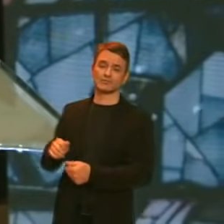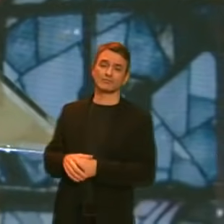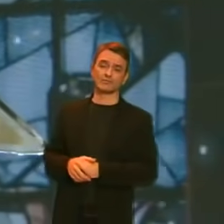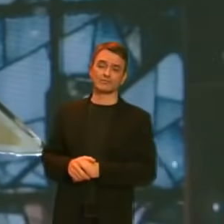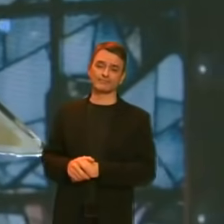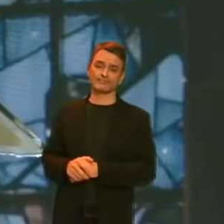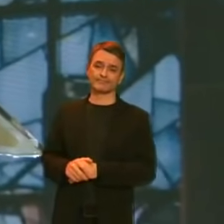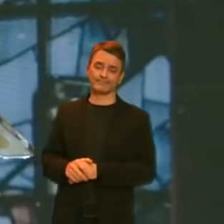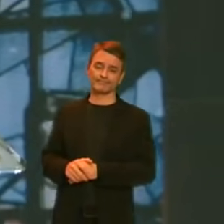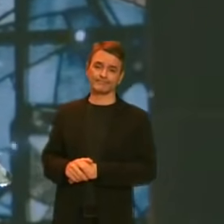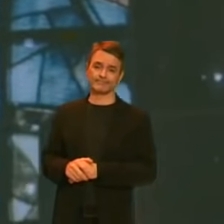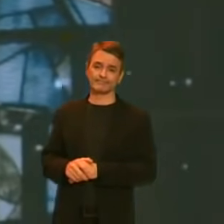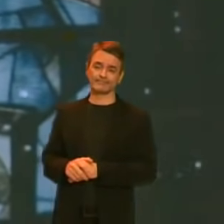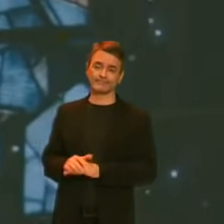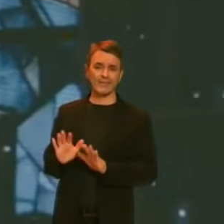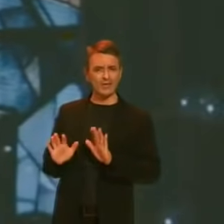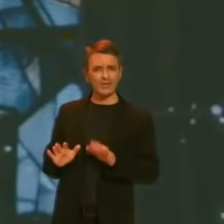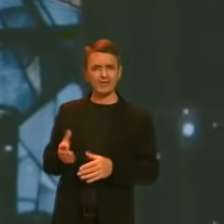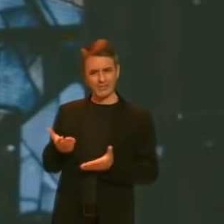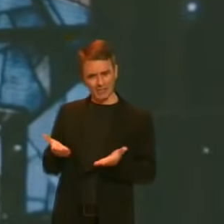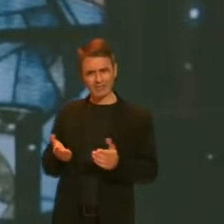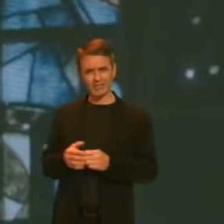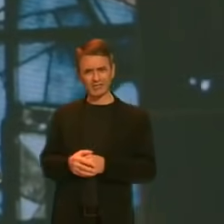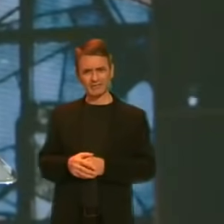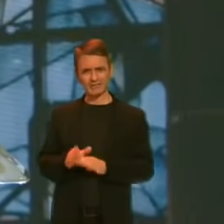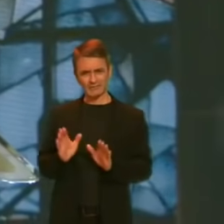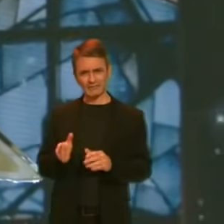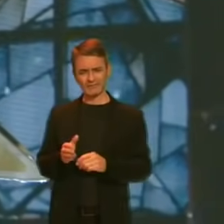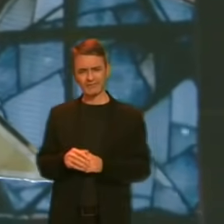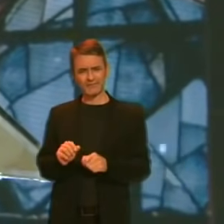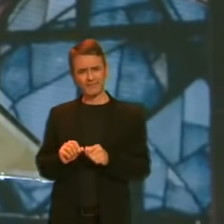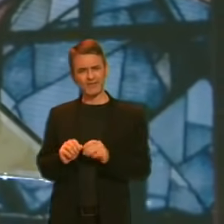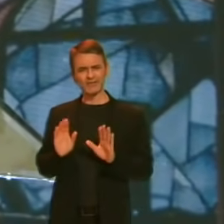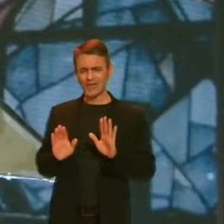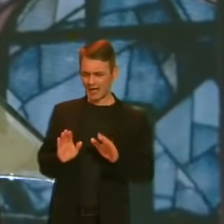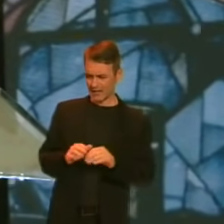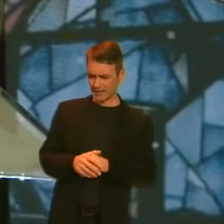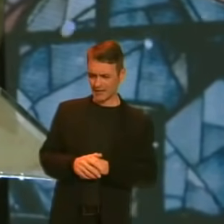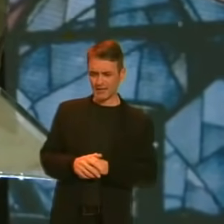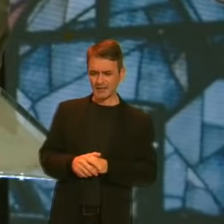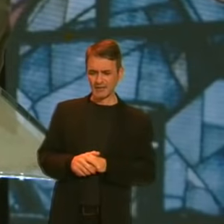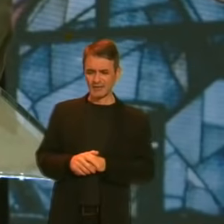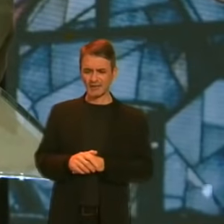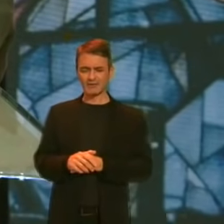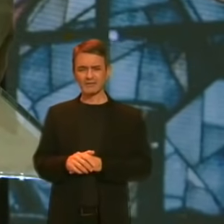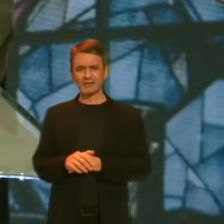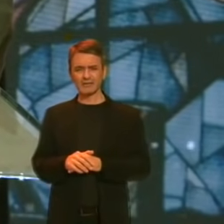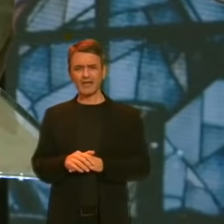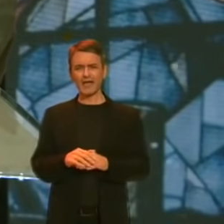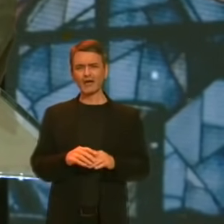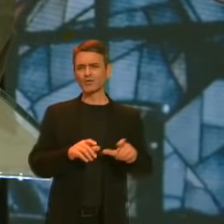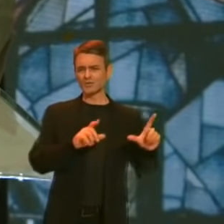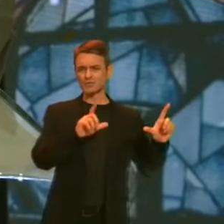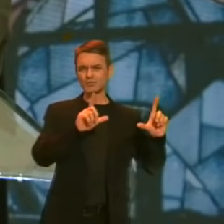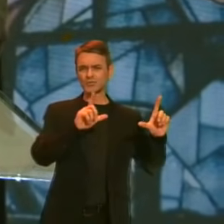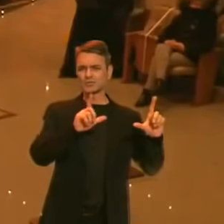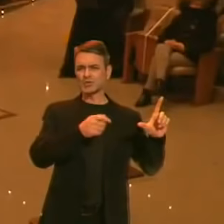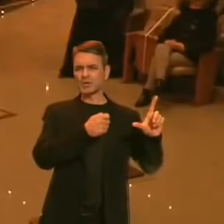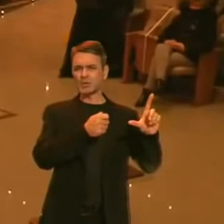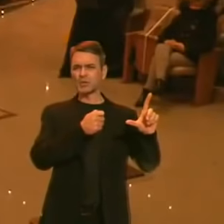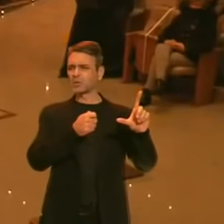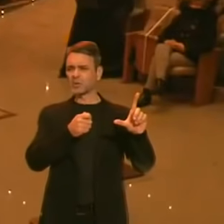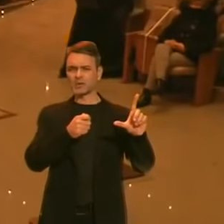É incrível isso, né? Não sei se você já fez isso. Você pegou vários meios de comunicação e comparou as